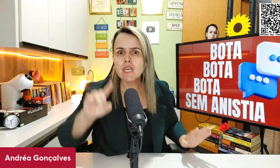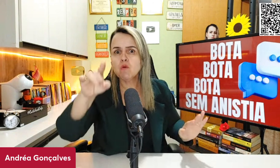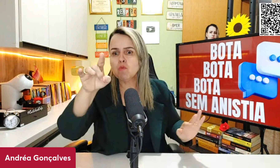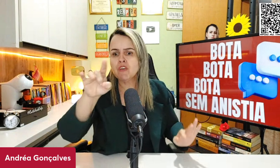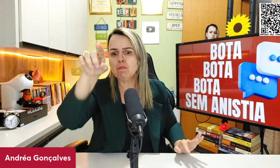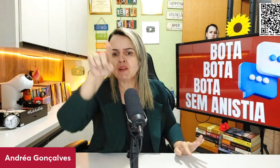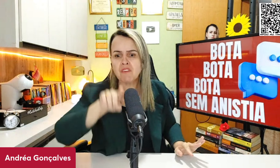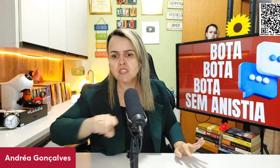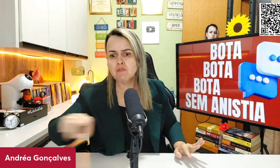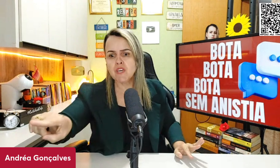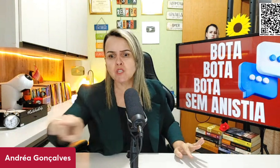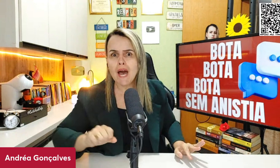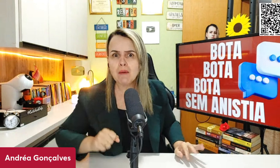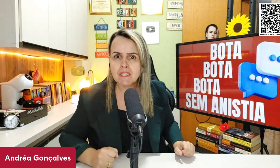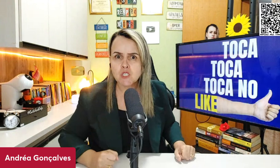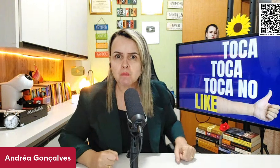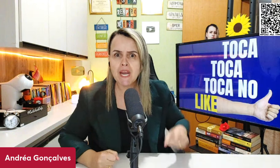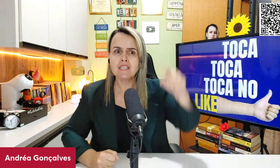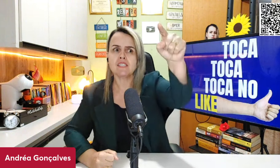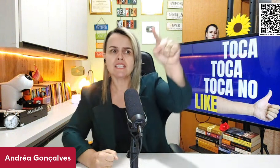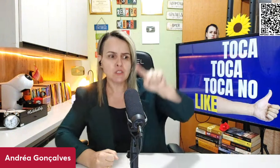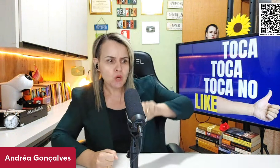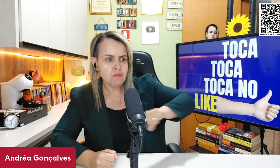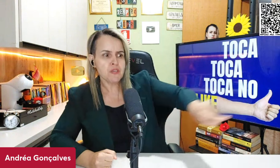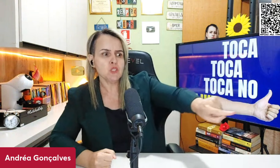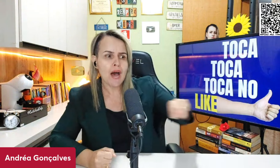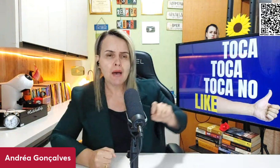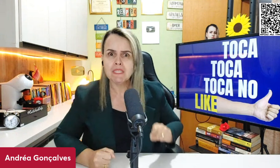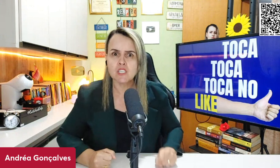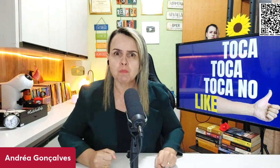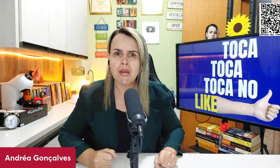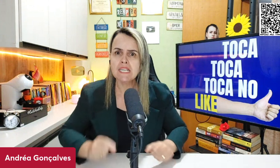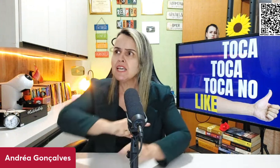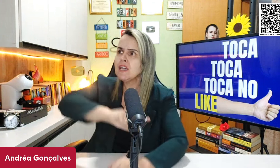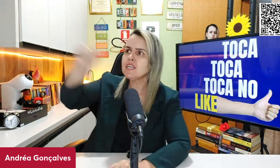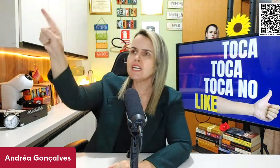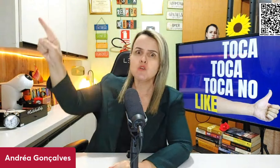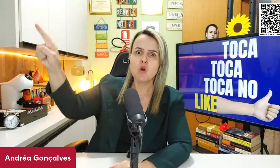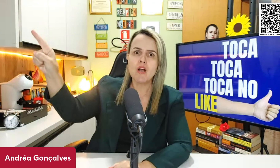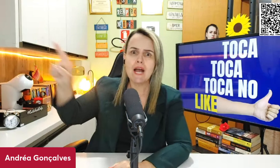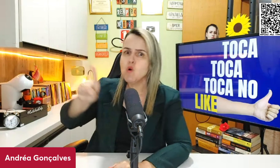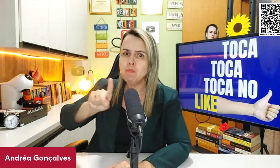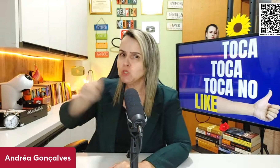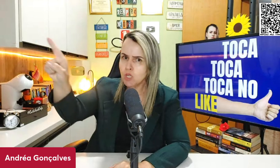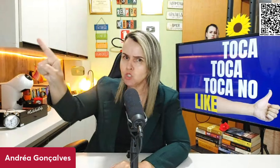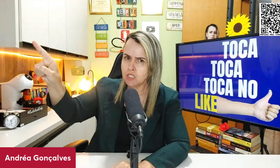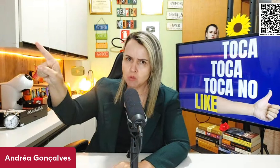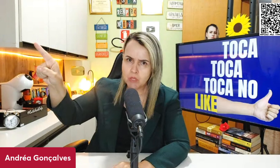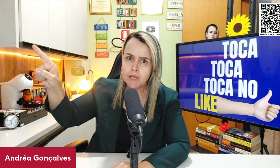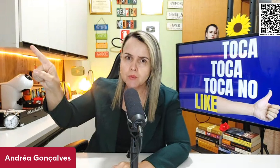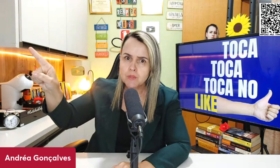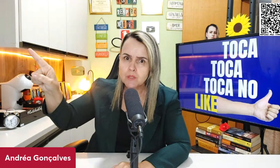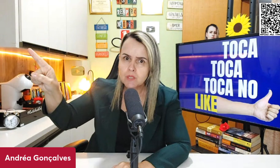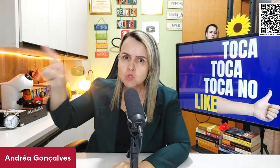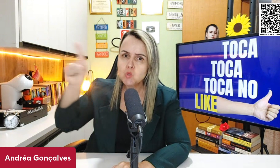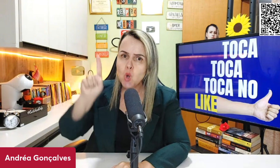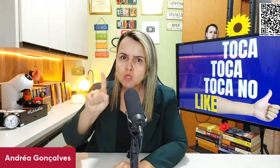aí fica Prefeito enfiando o rabo entre as pernas Senador enfiando o rabo entre as pernas e querendo colocar a culpa todinha na